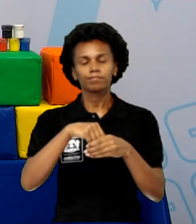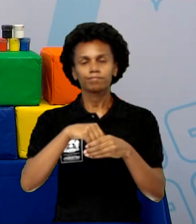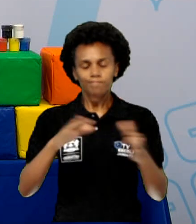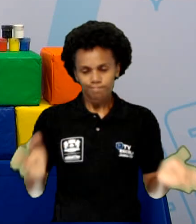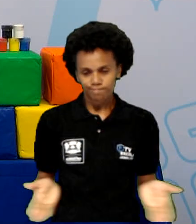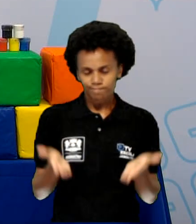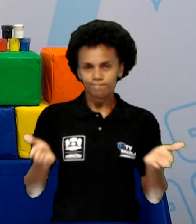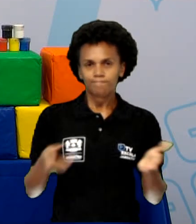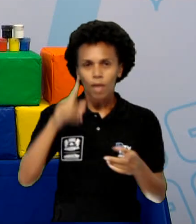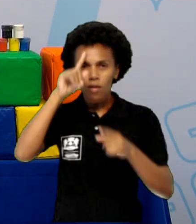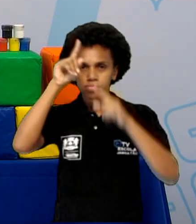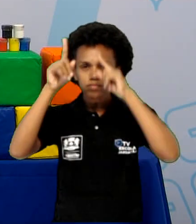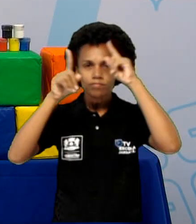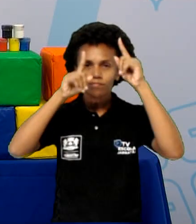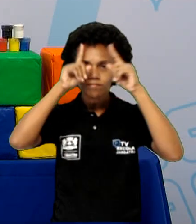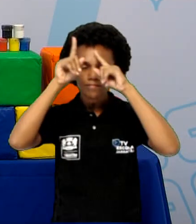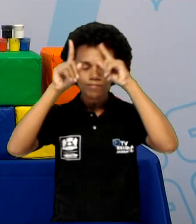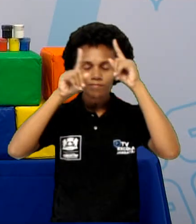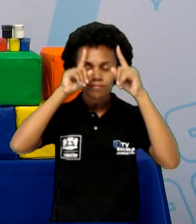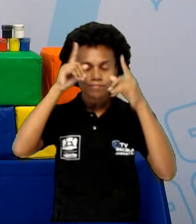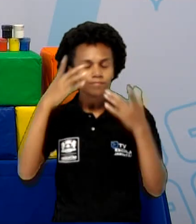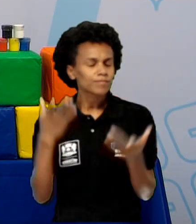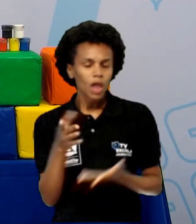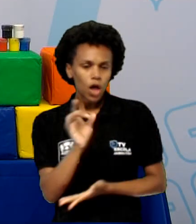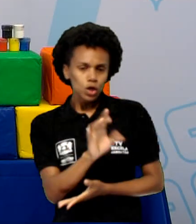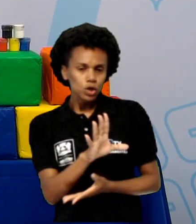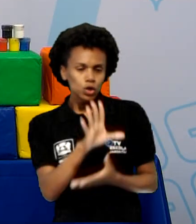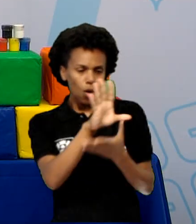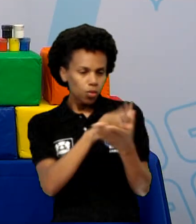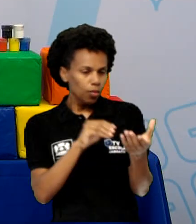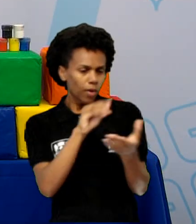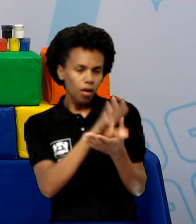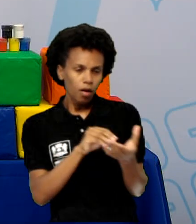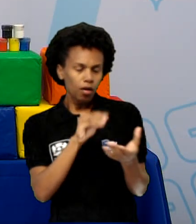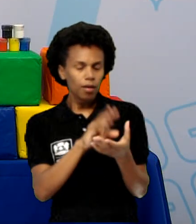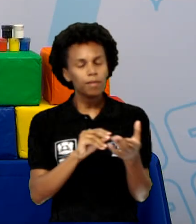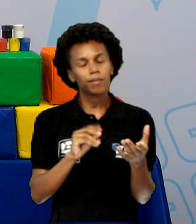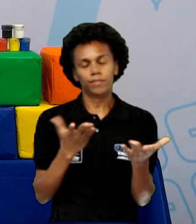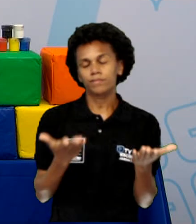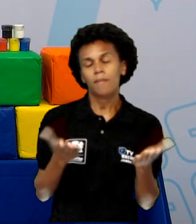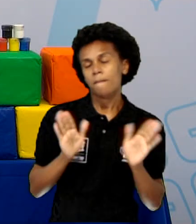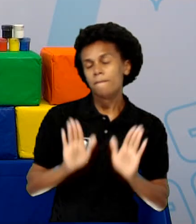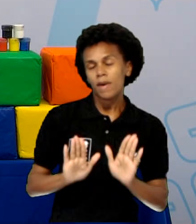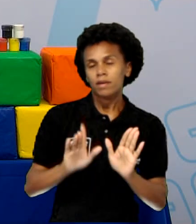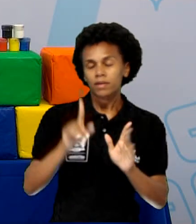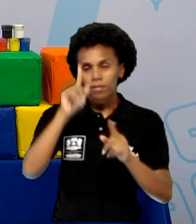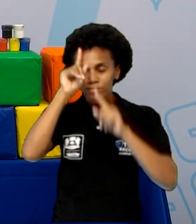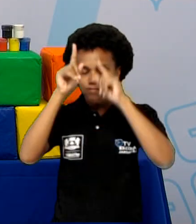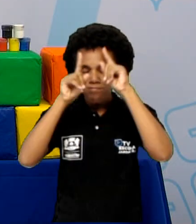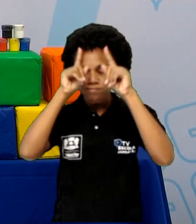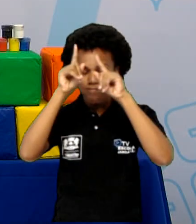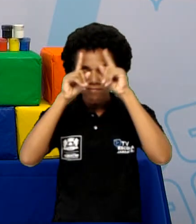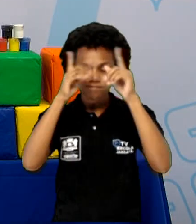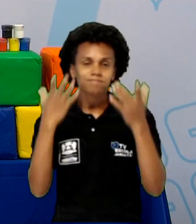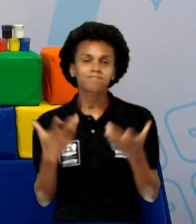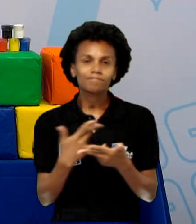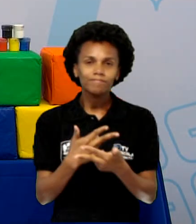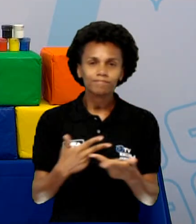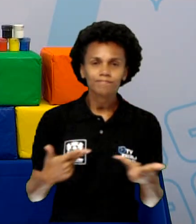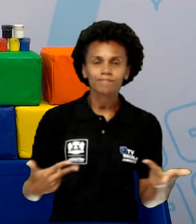só copiar o que as outras pessoas estão fazendo. Então a gente vai estudando o que as outras pessoas fazem, aprendendo a